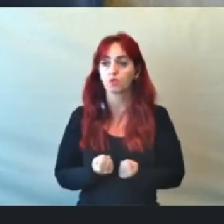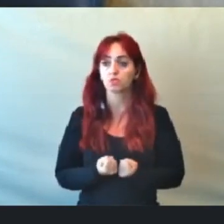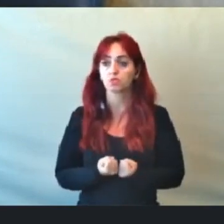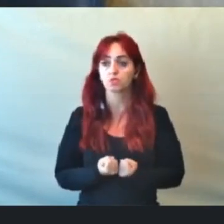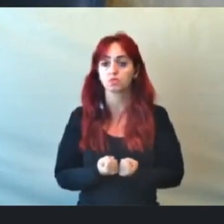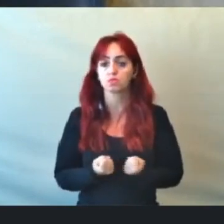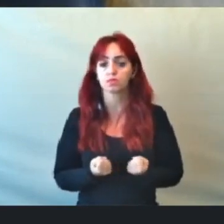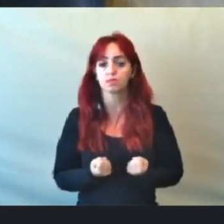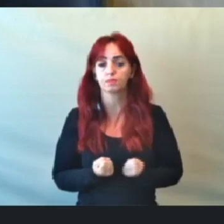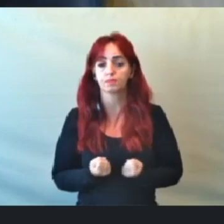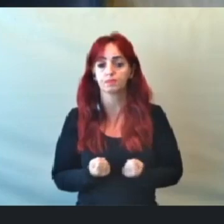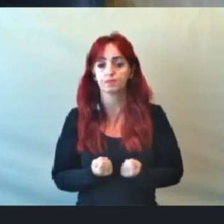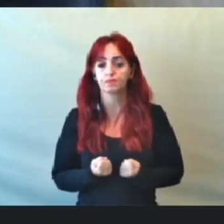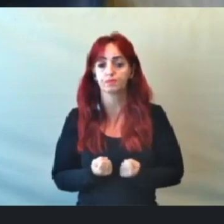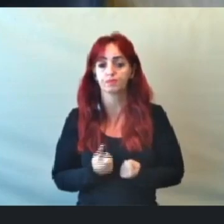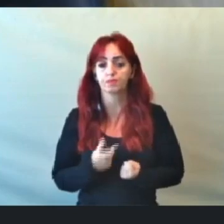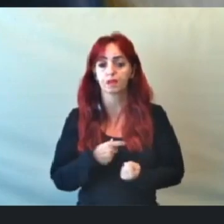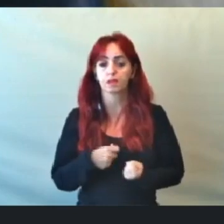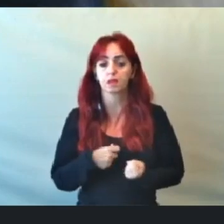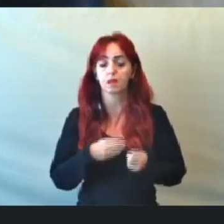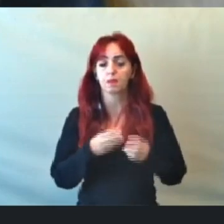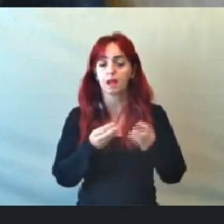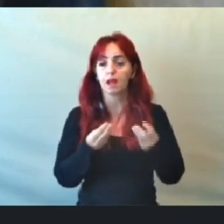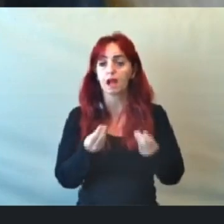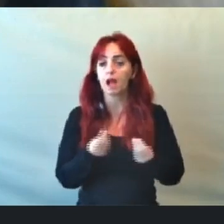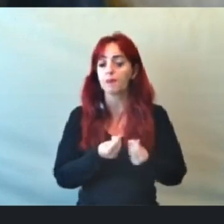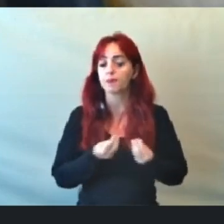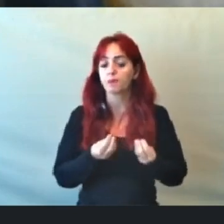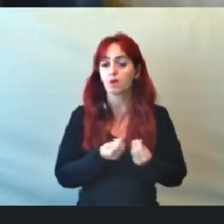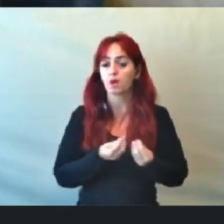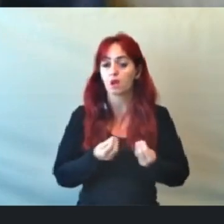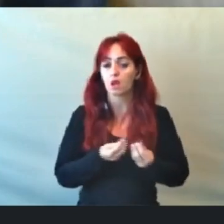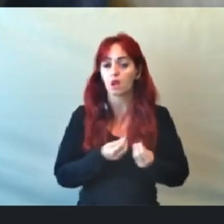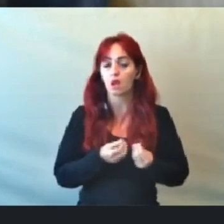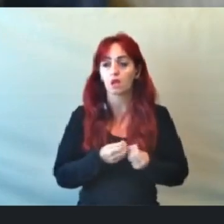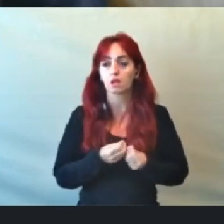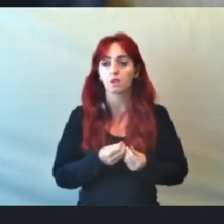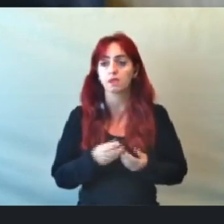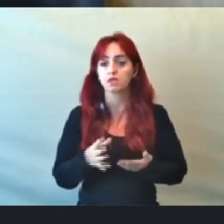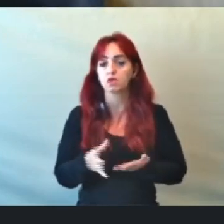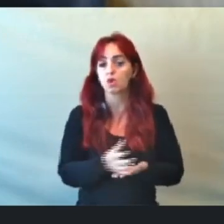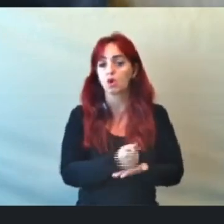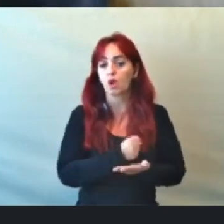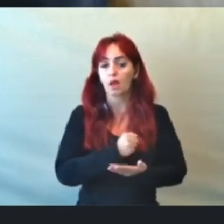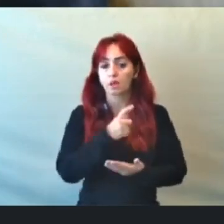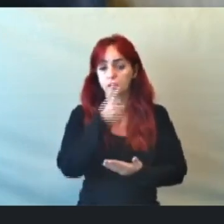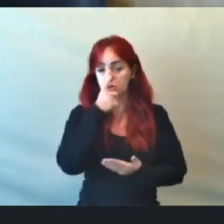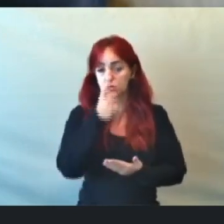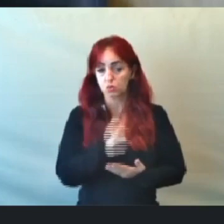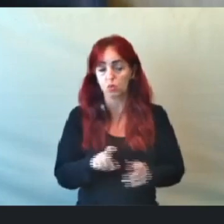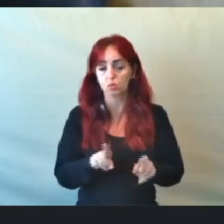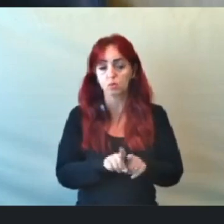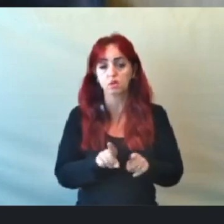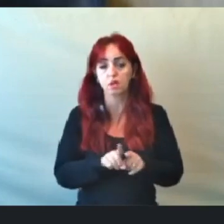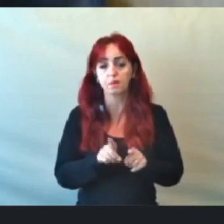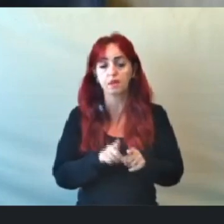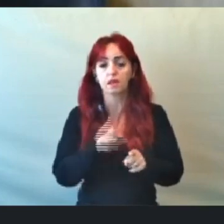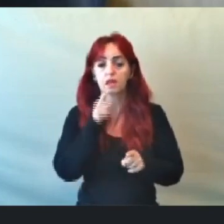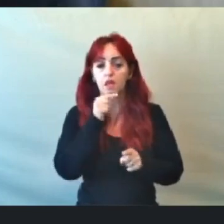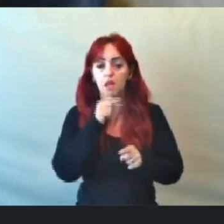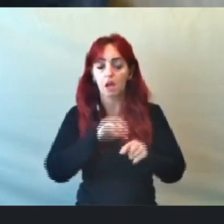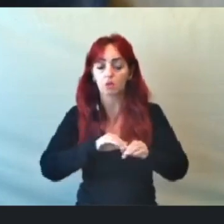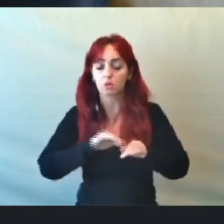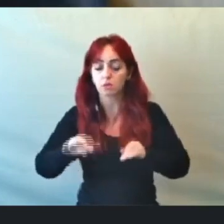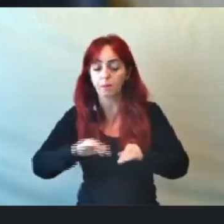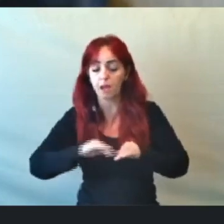aprimorar o sistema de coleta de esgotos e separar águas pluviais dos esgotos, de forma